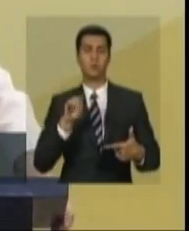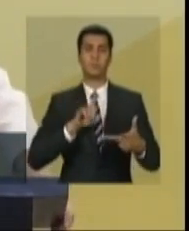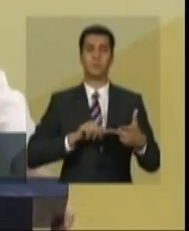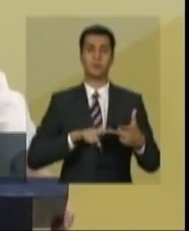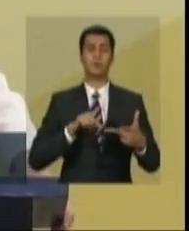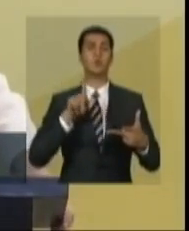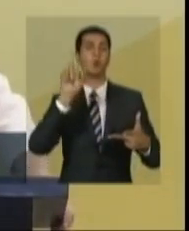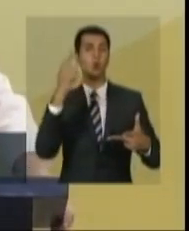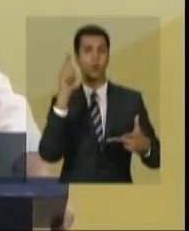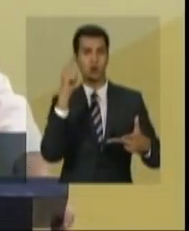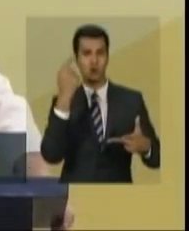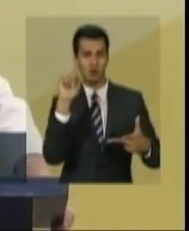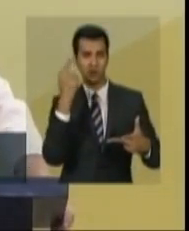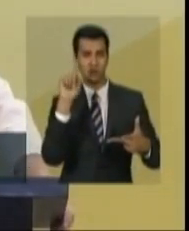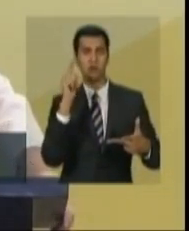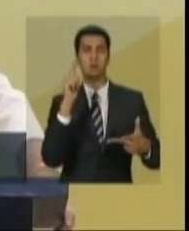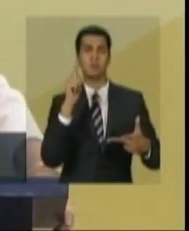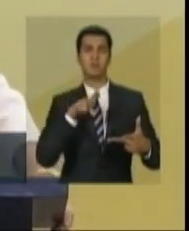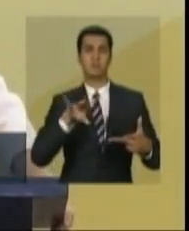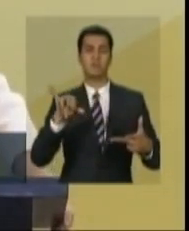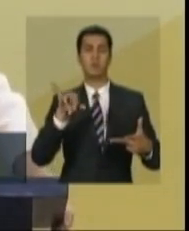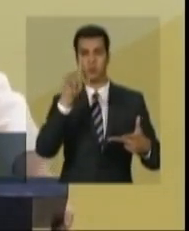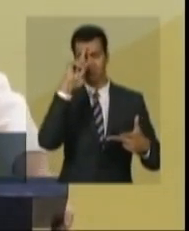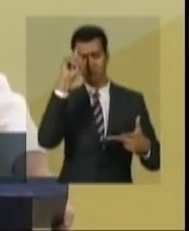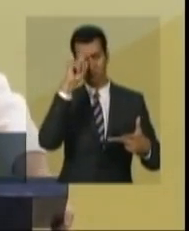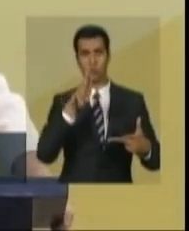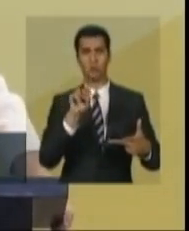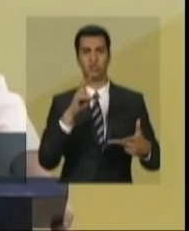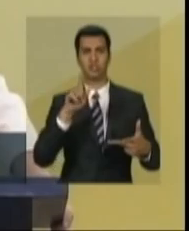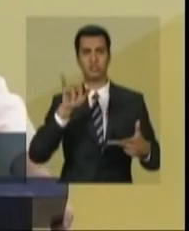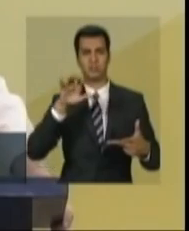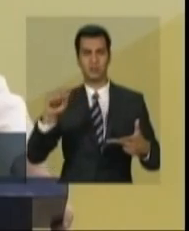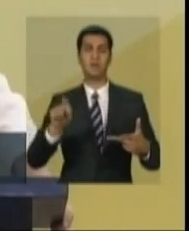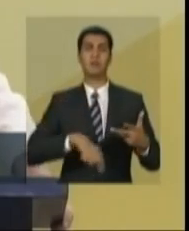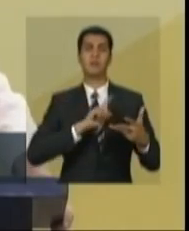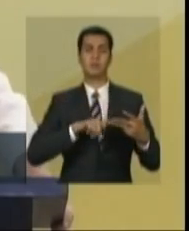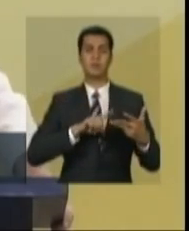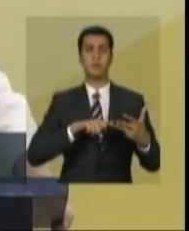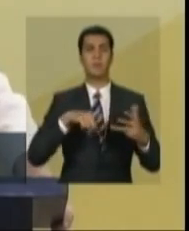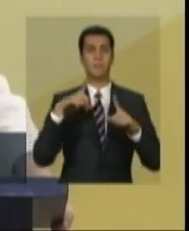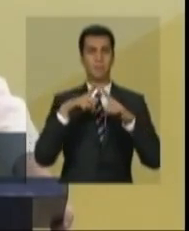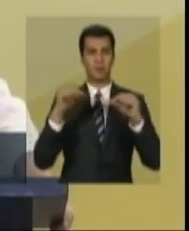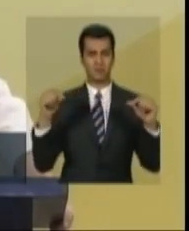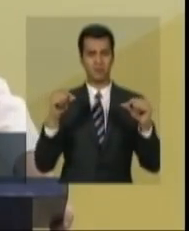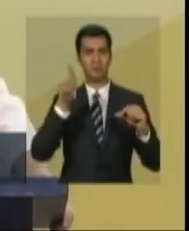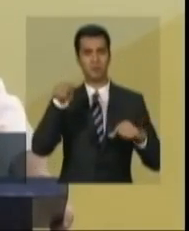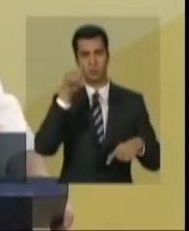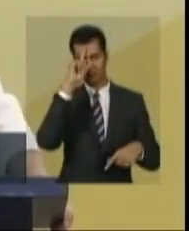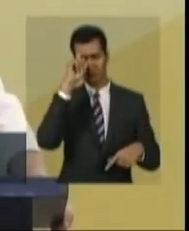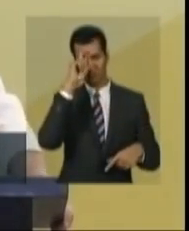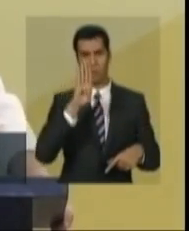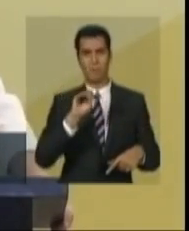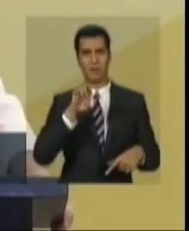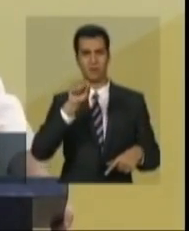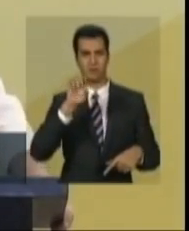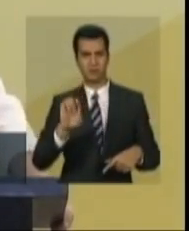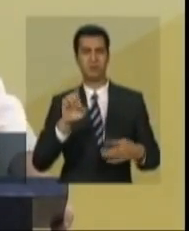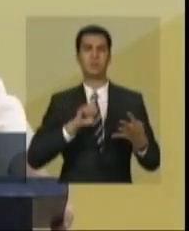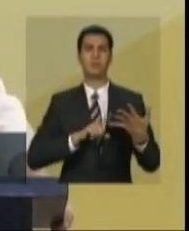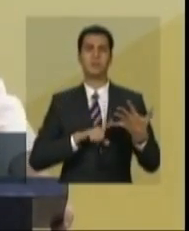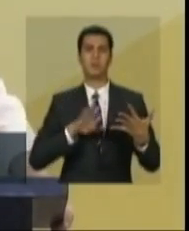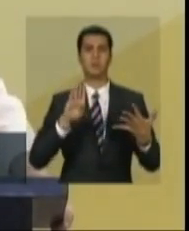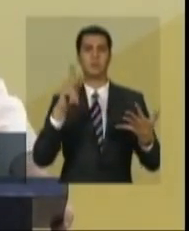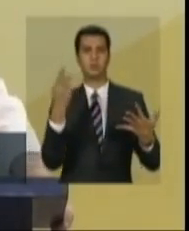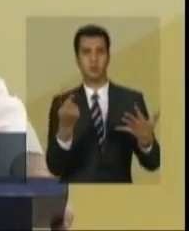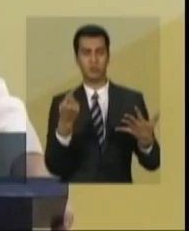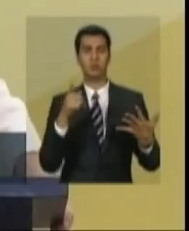Goiânia, com o Hospital de Urgências de Goiânia. Em Brasília, com o Hospital de Base. Em Belo Horizonte, com o Hospital